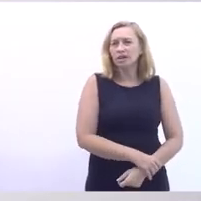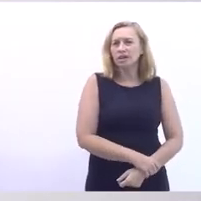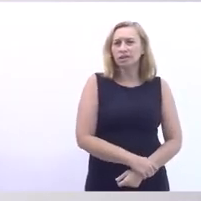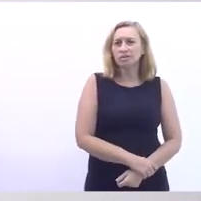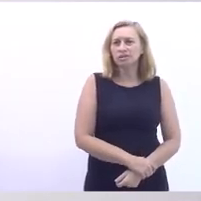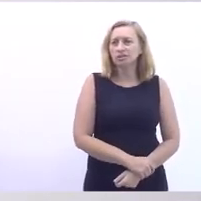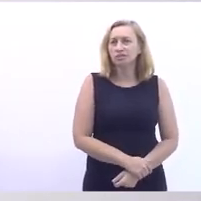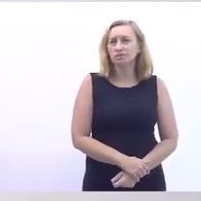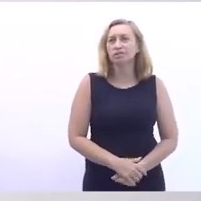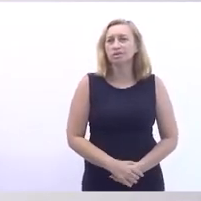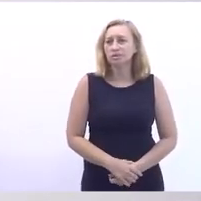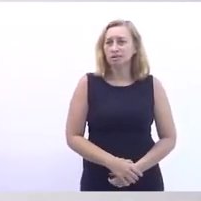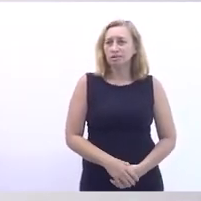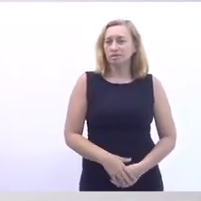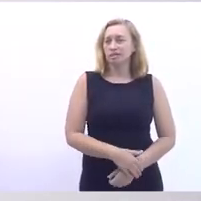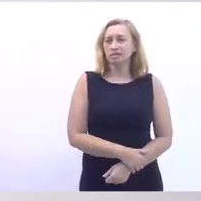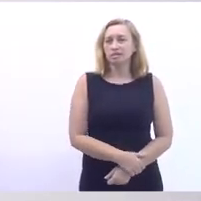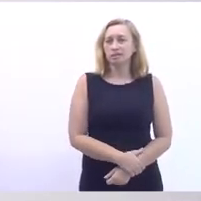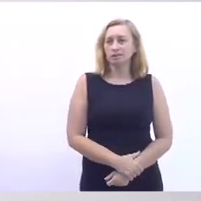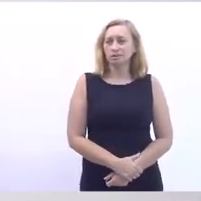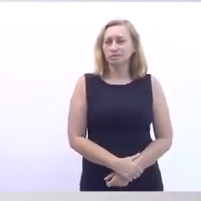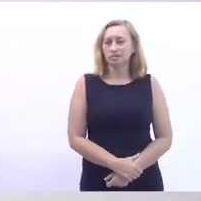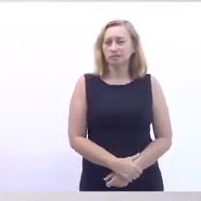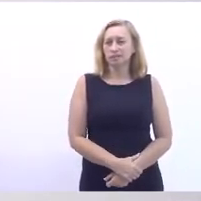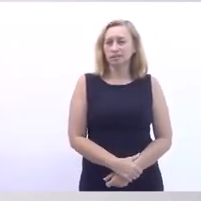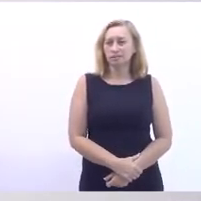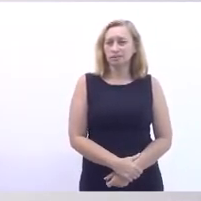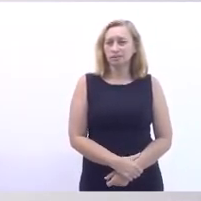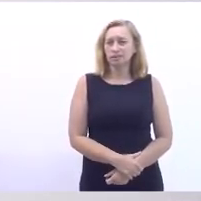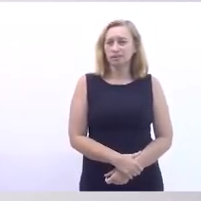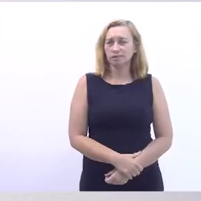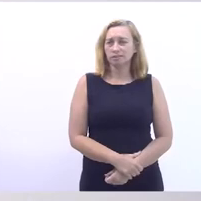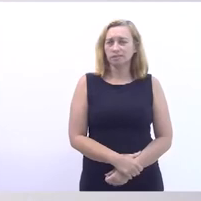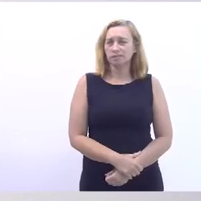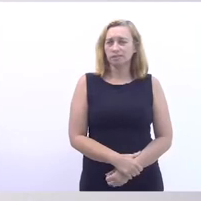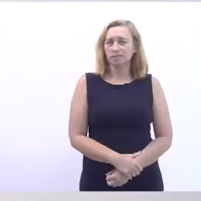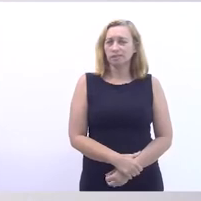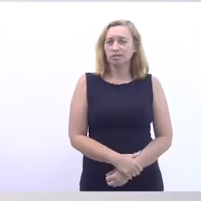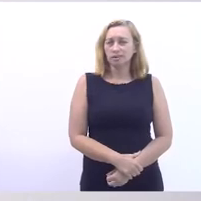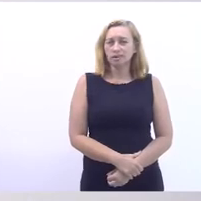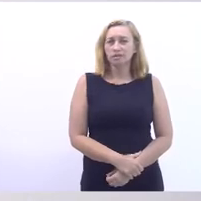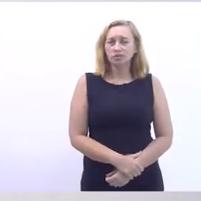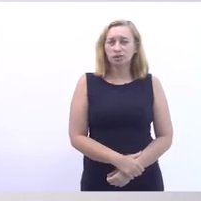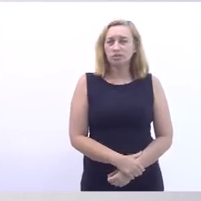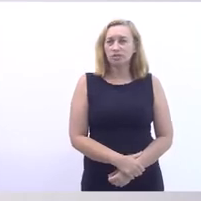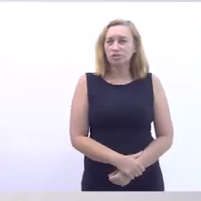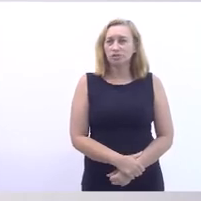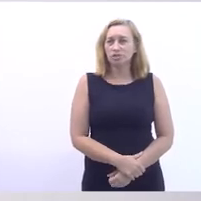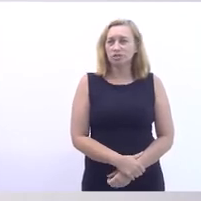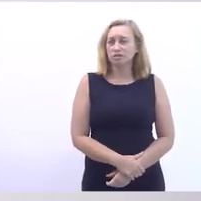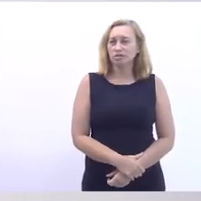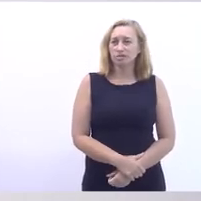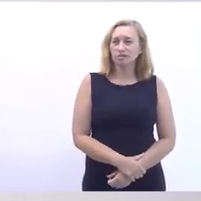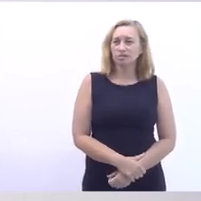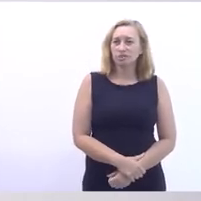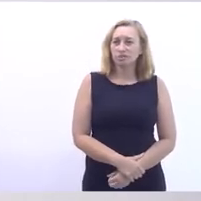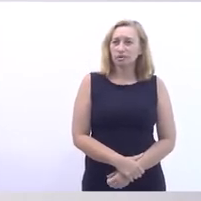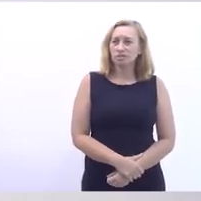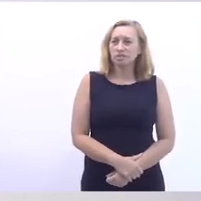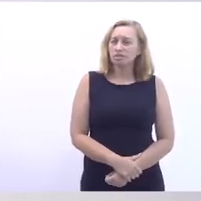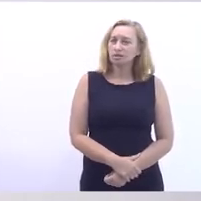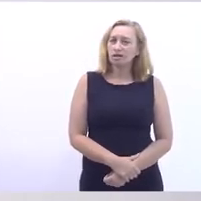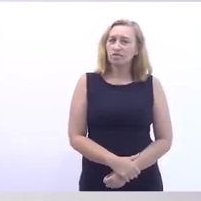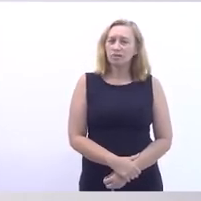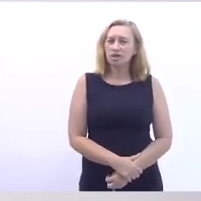e eu não sei Me liga aqui agora foi né Agora sim Obrigado mim que aí pelo convite